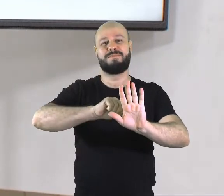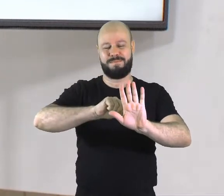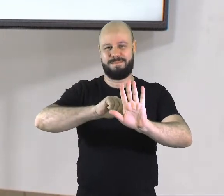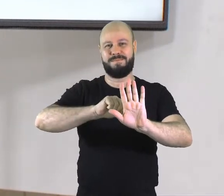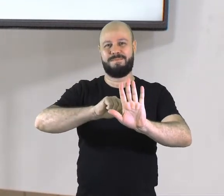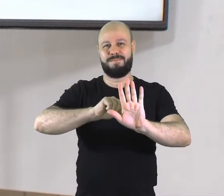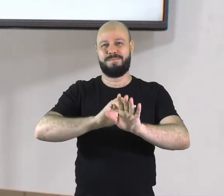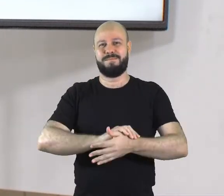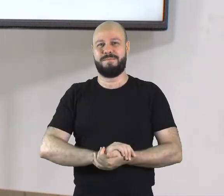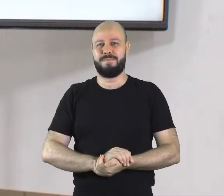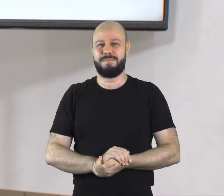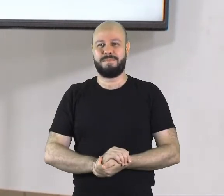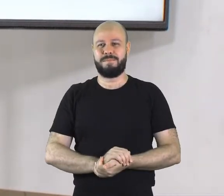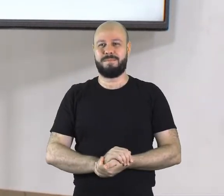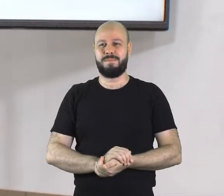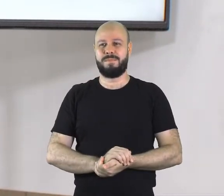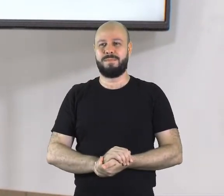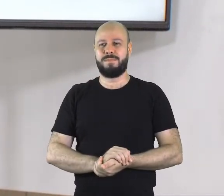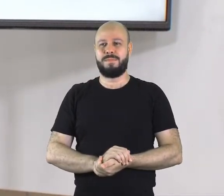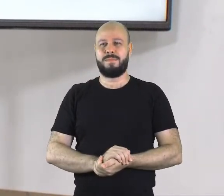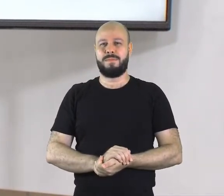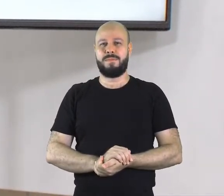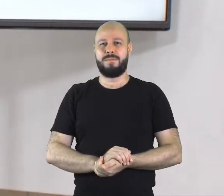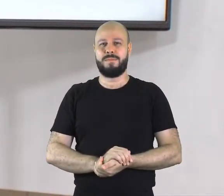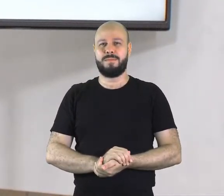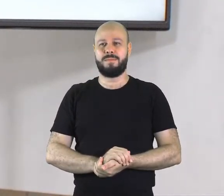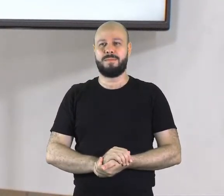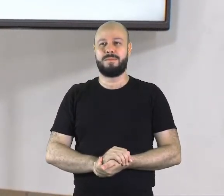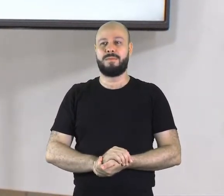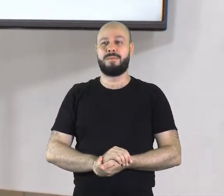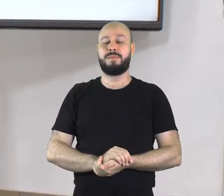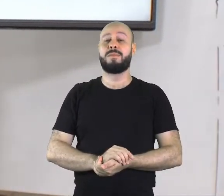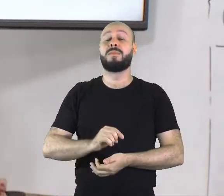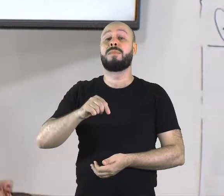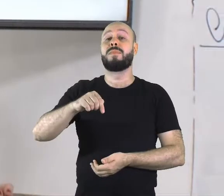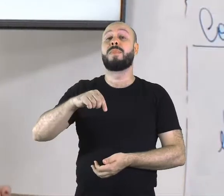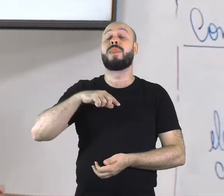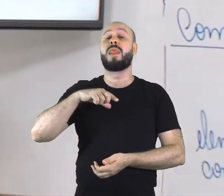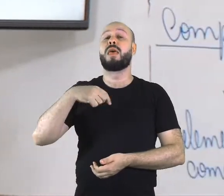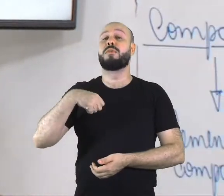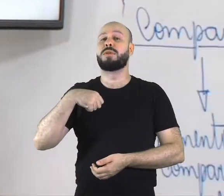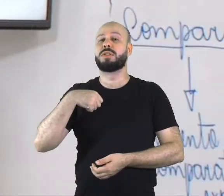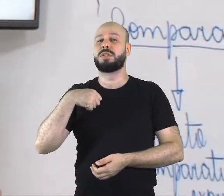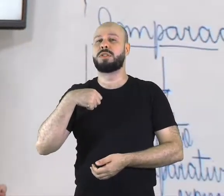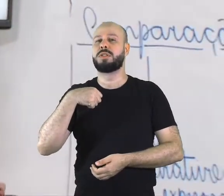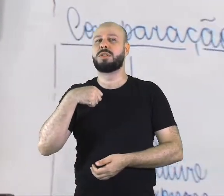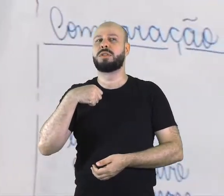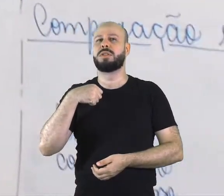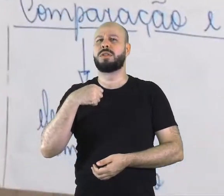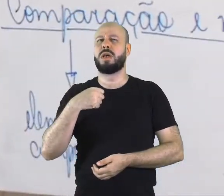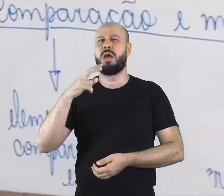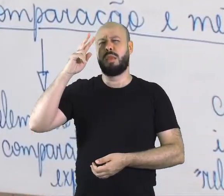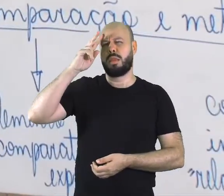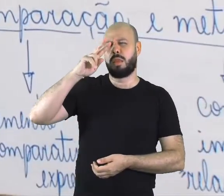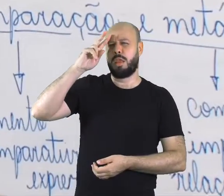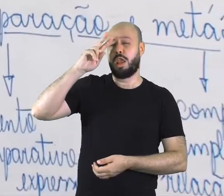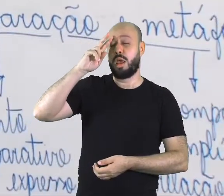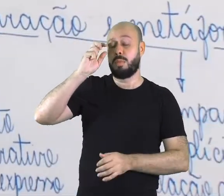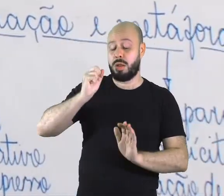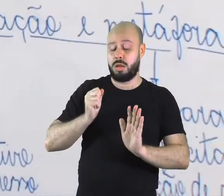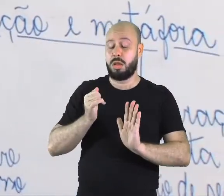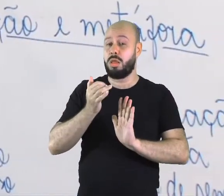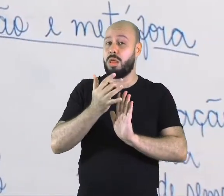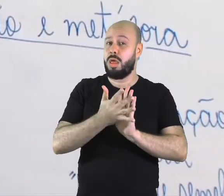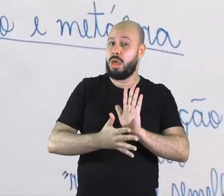metáfora. Gente, então aqui eu vou retomar as figuras de linguagem com vocês que nós estudamos